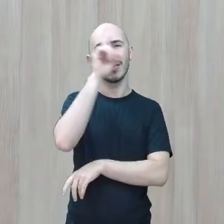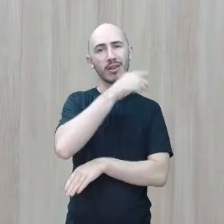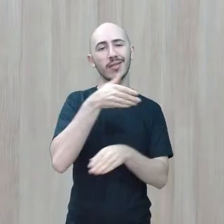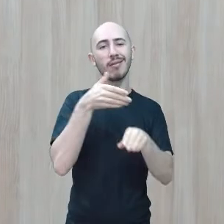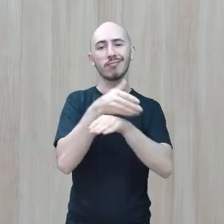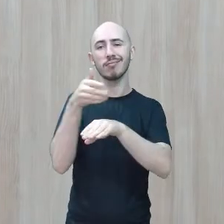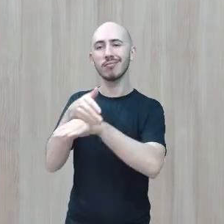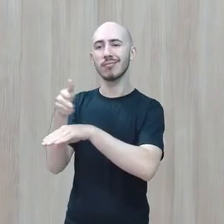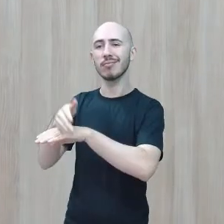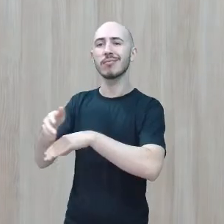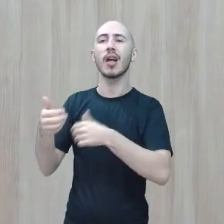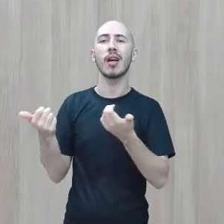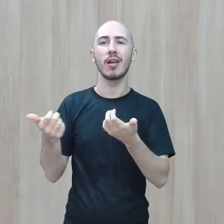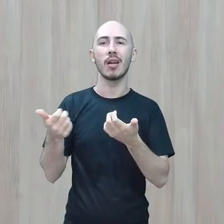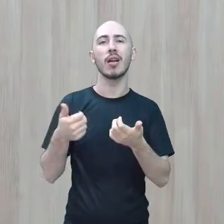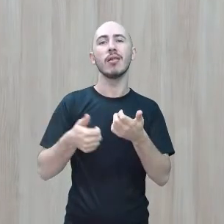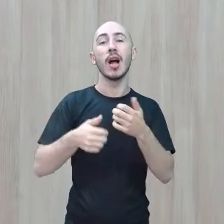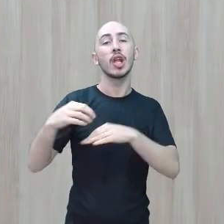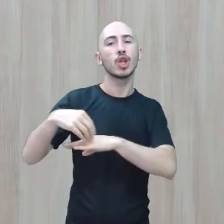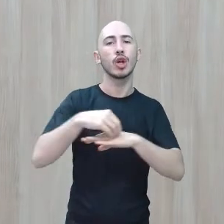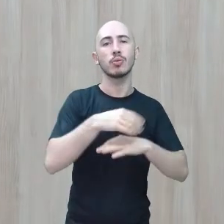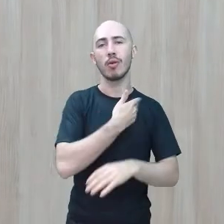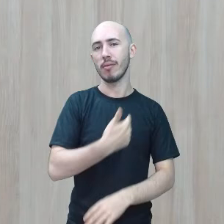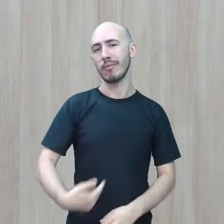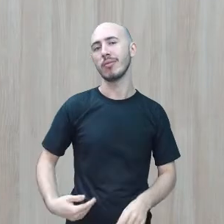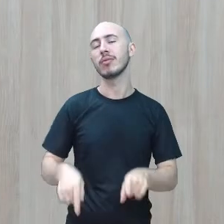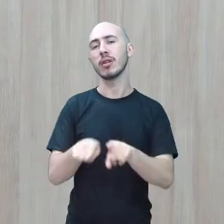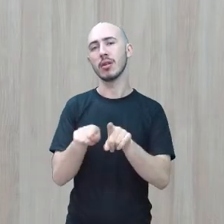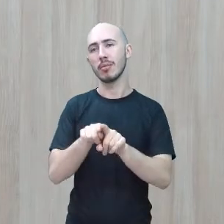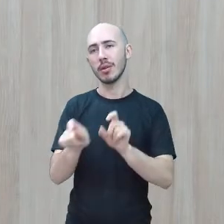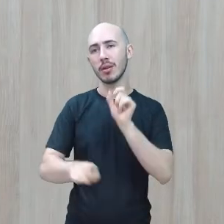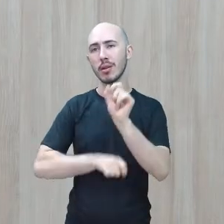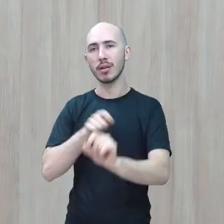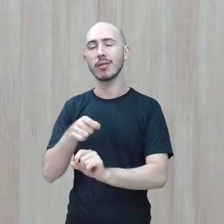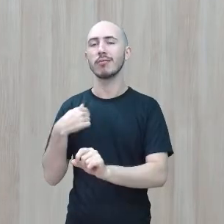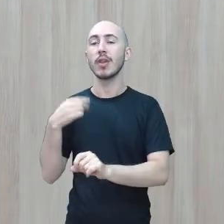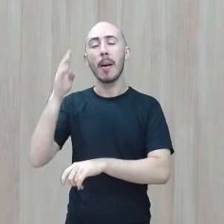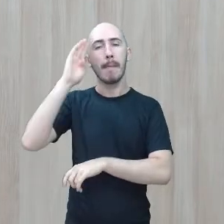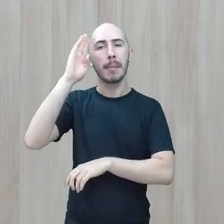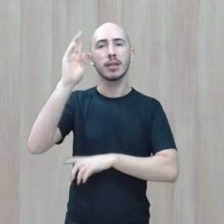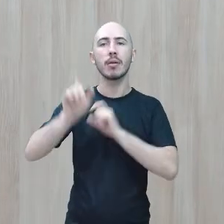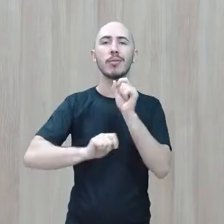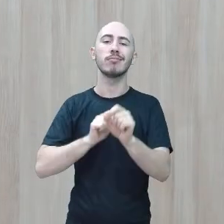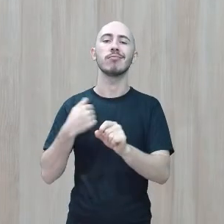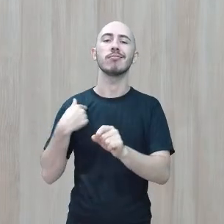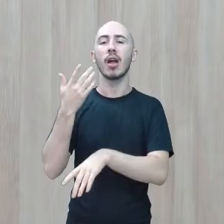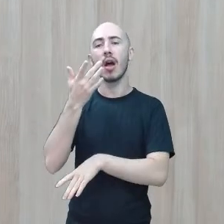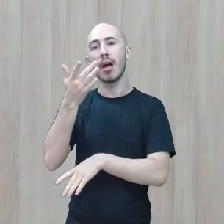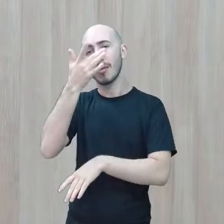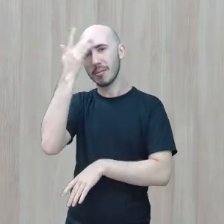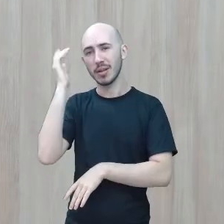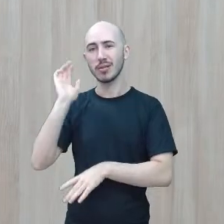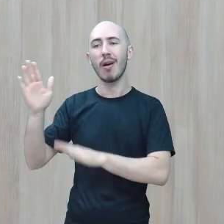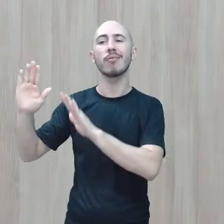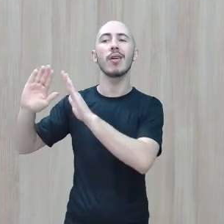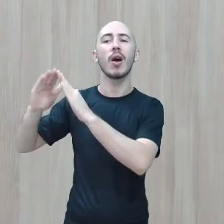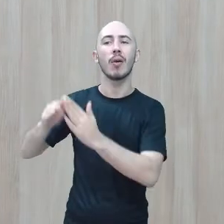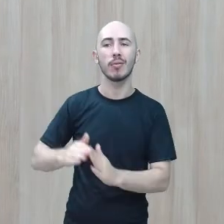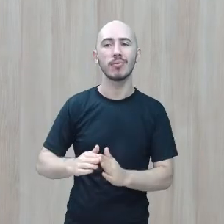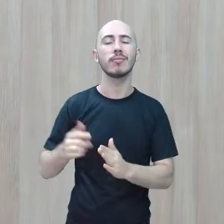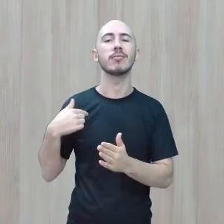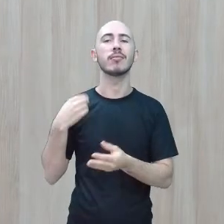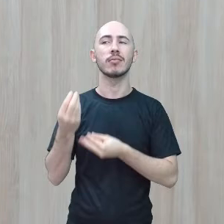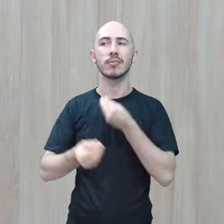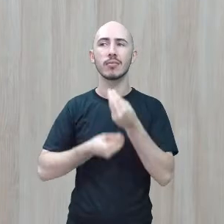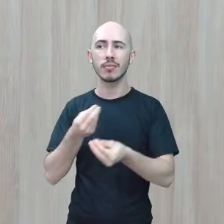ao transporte público e tudo, principalmente dessas pessoas que vivem em comunidades